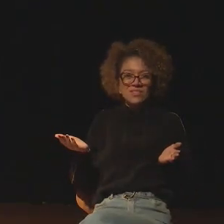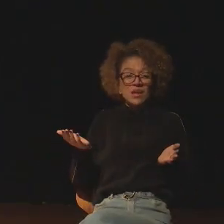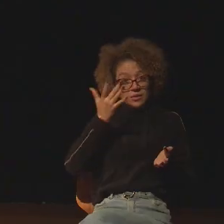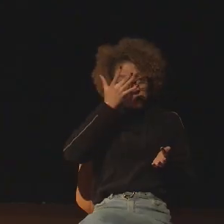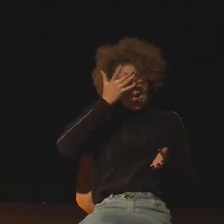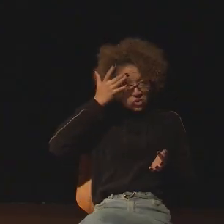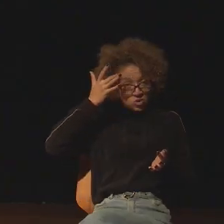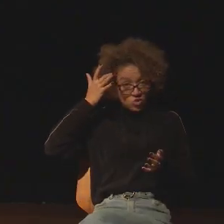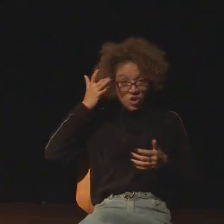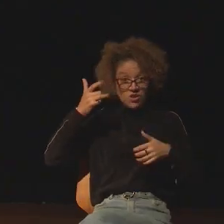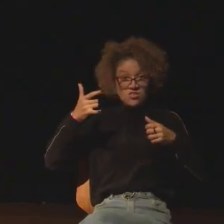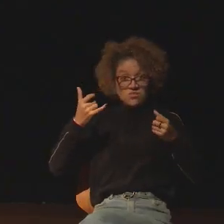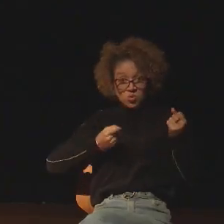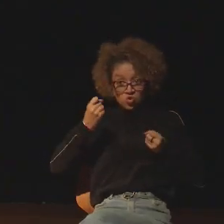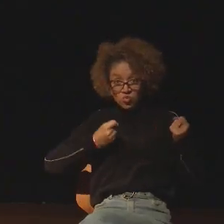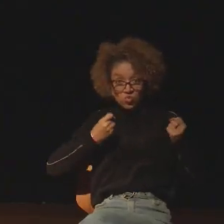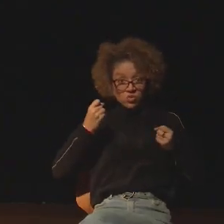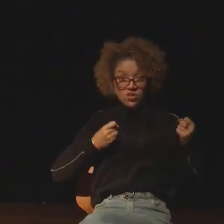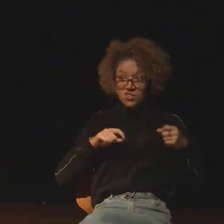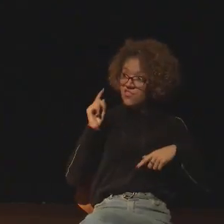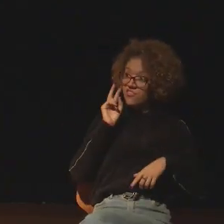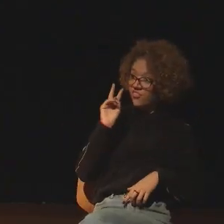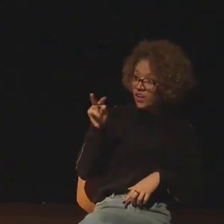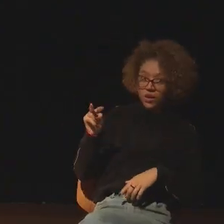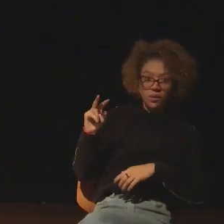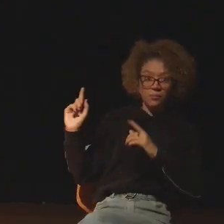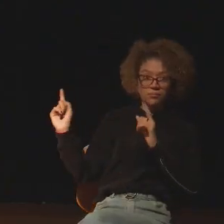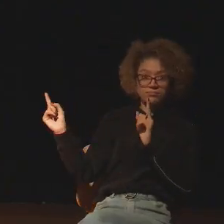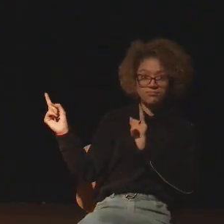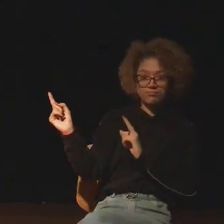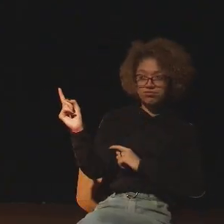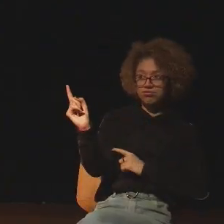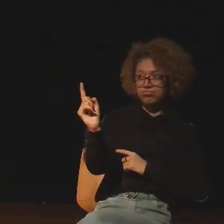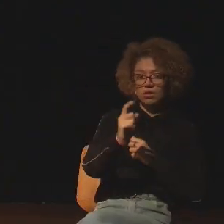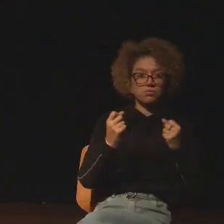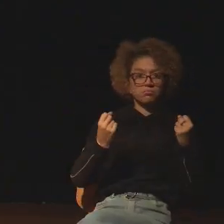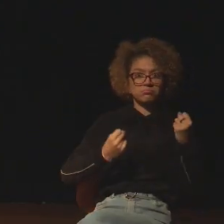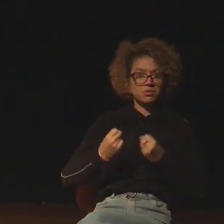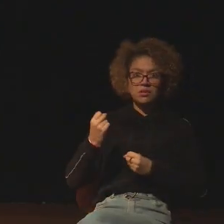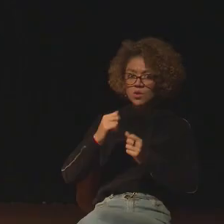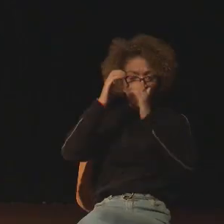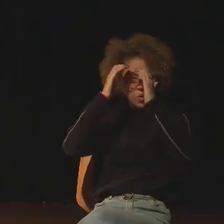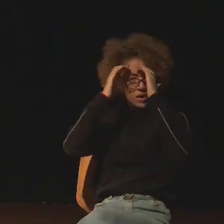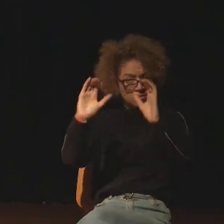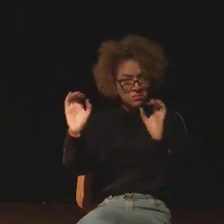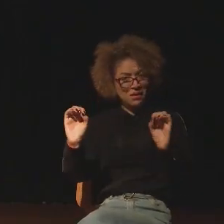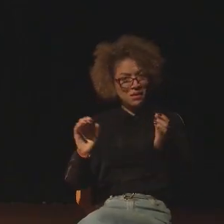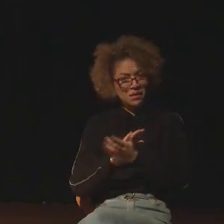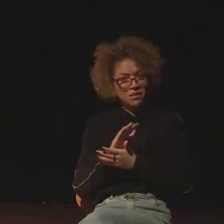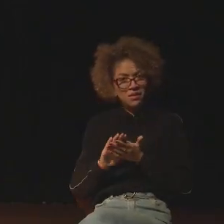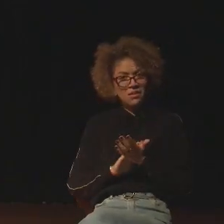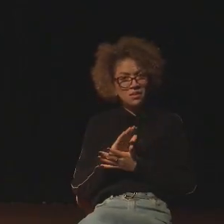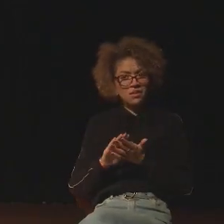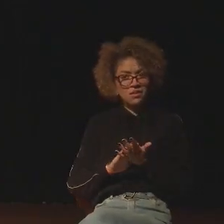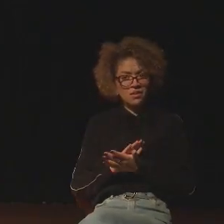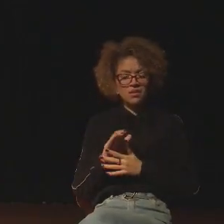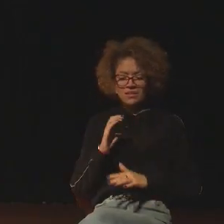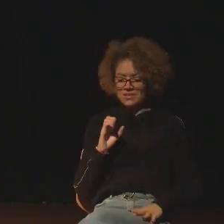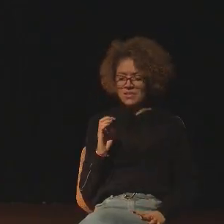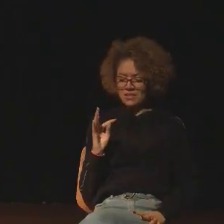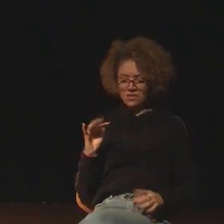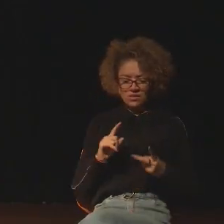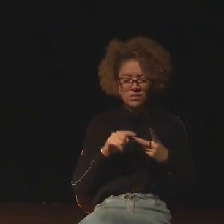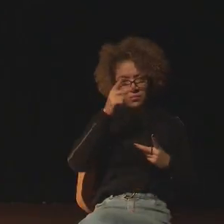pedestre. Então, eu acho que as intervenções urbanísticas por parte da CET e da Prefeitura, excluindo aqui a questão específica do MASP, precisam observar essas questões